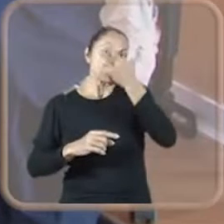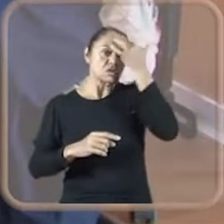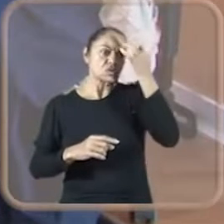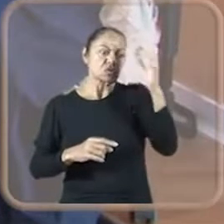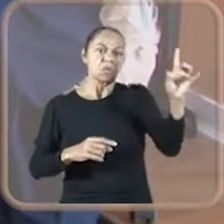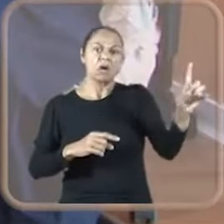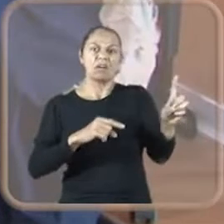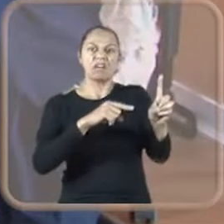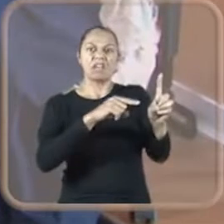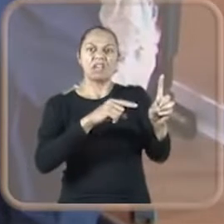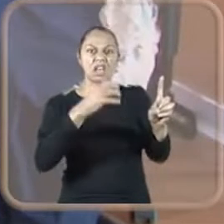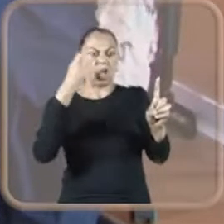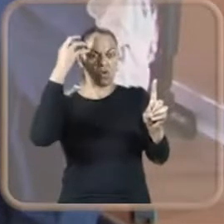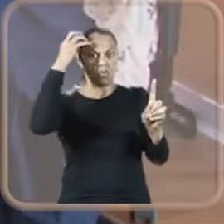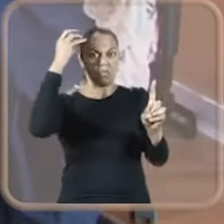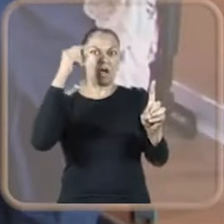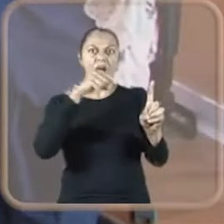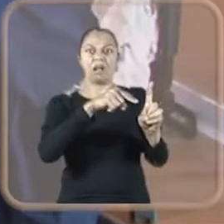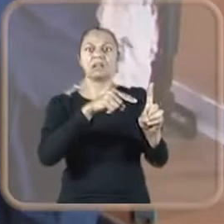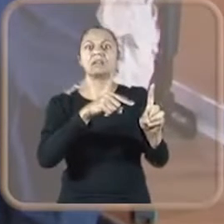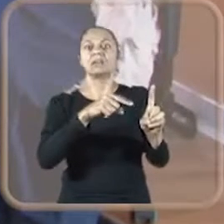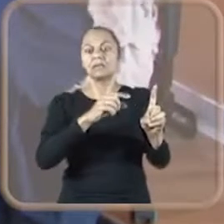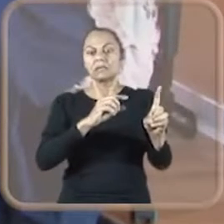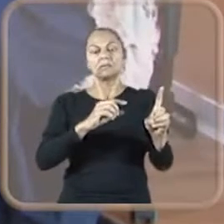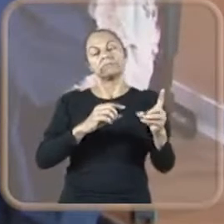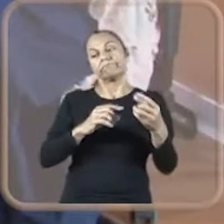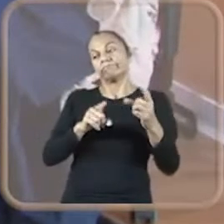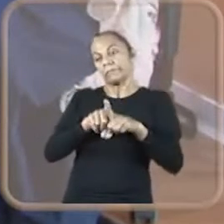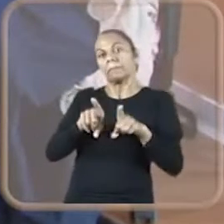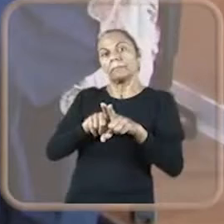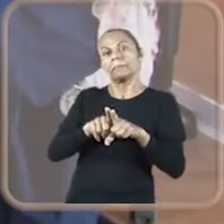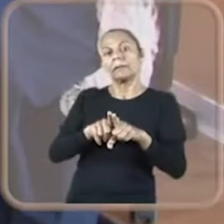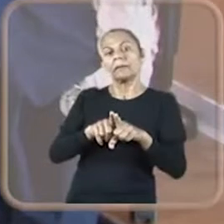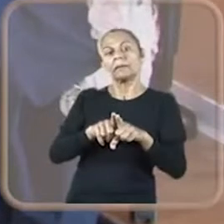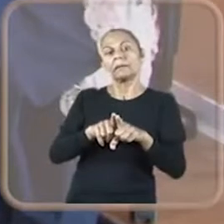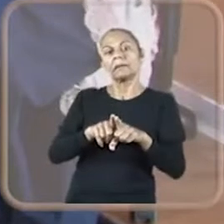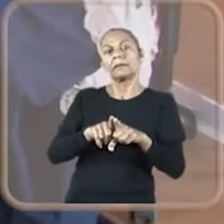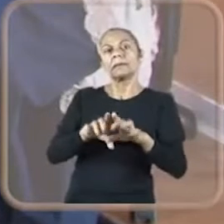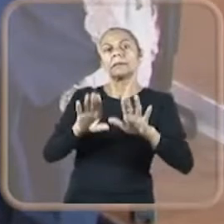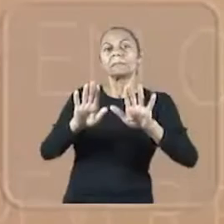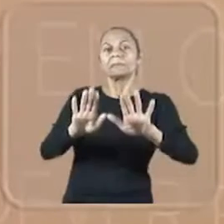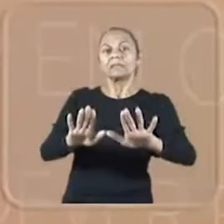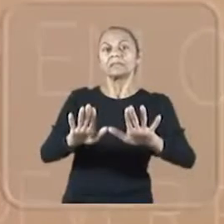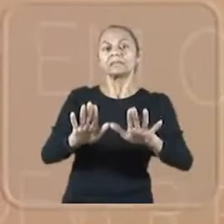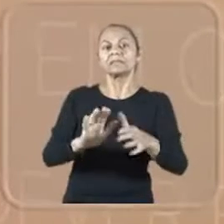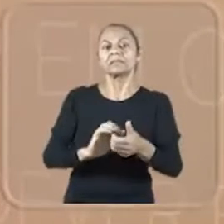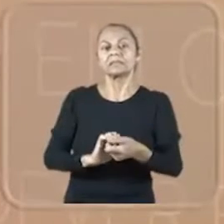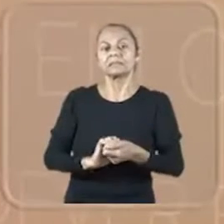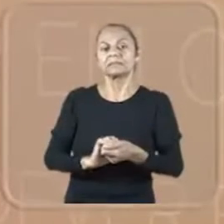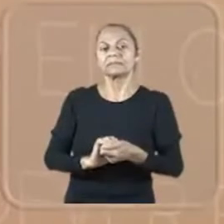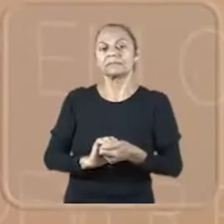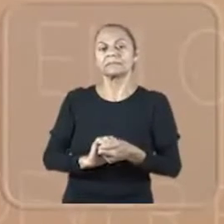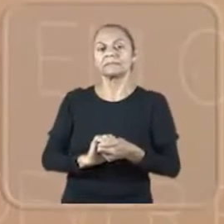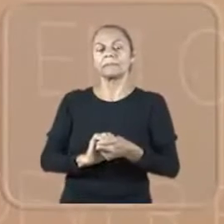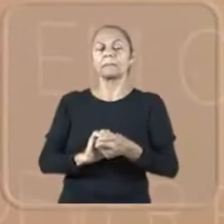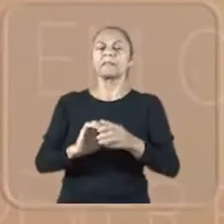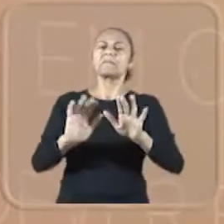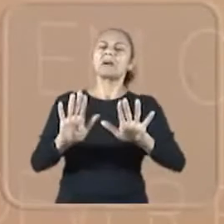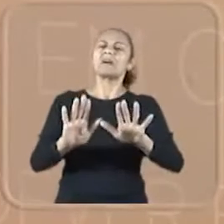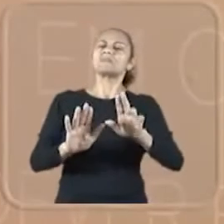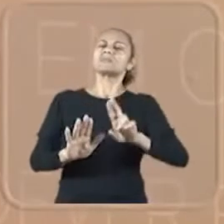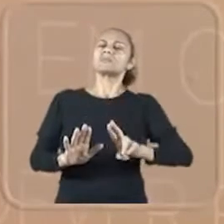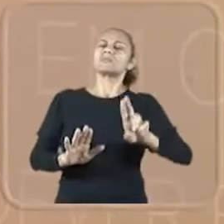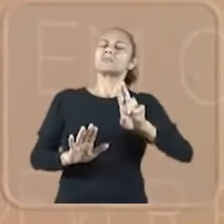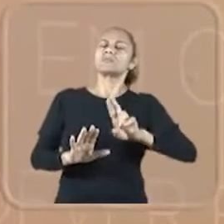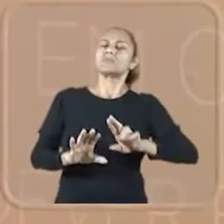amplo direito de defesa. Nas práticas restaurativas, você inverte isso. Você só